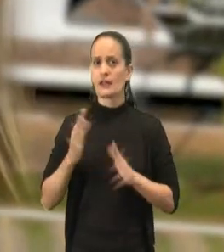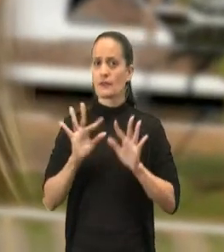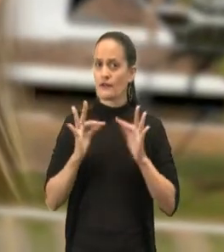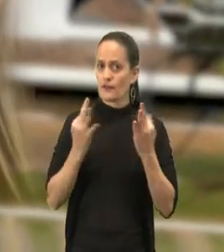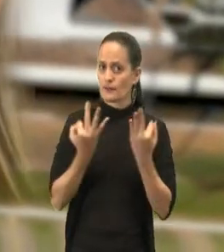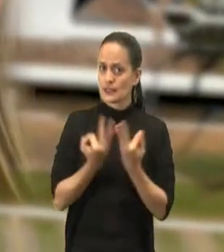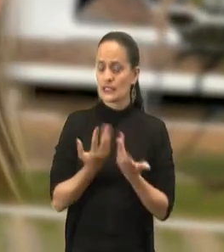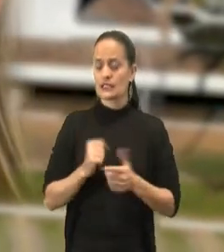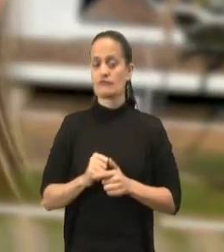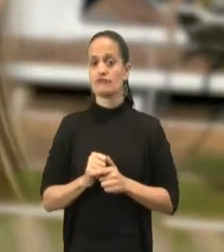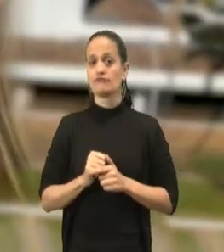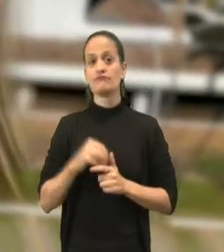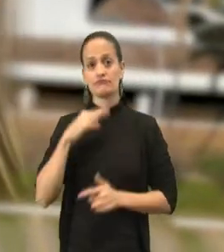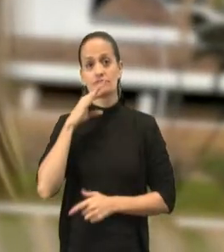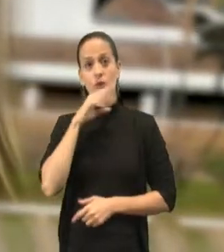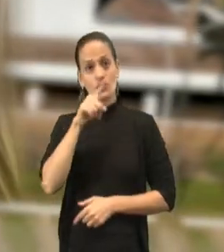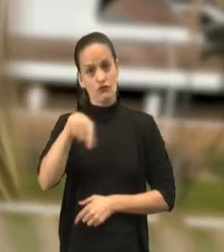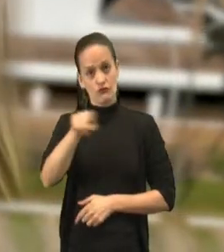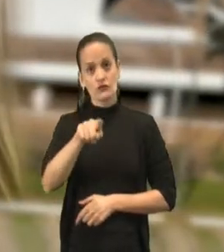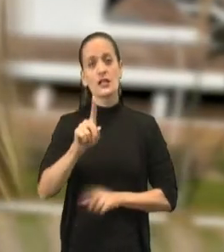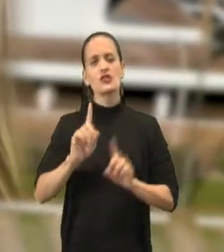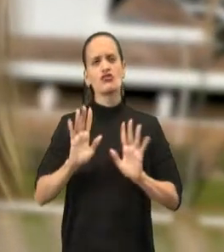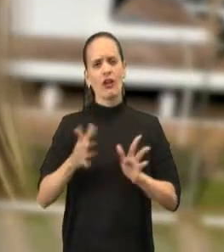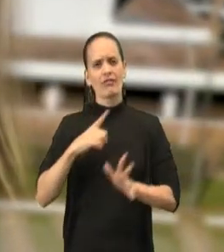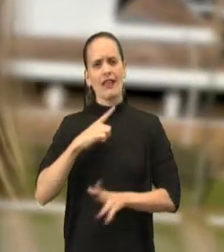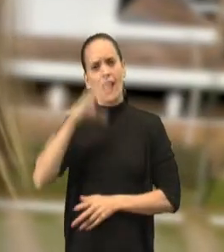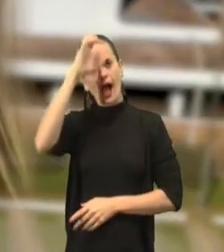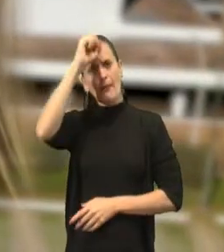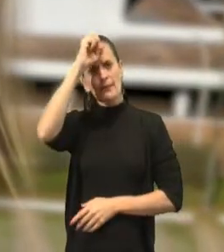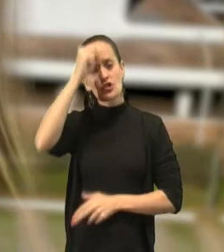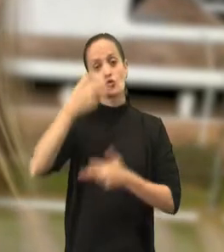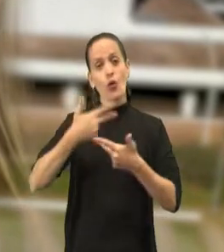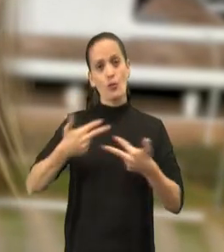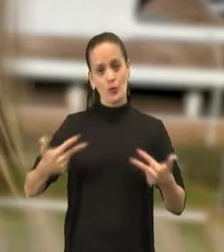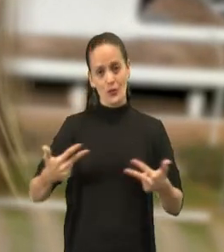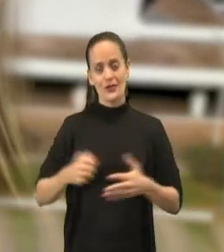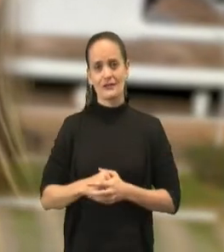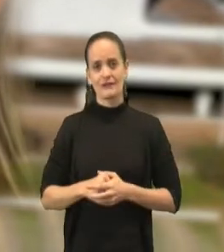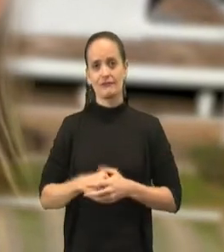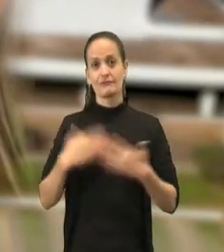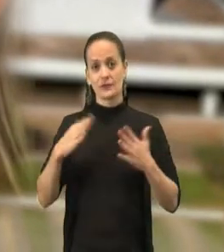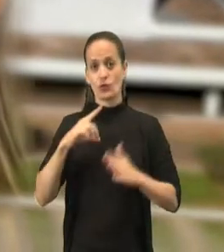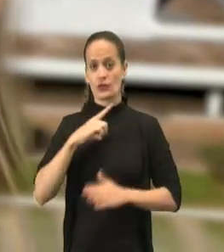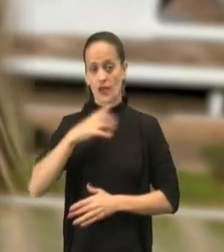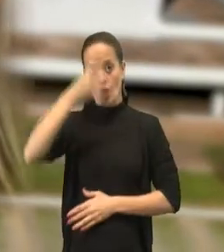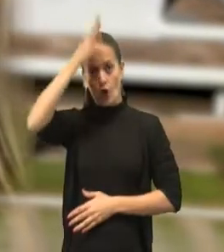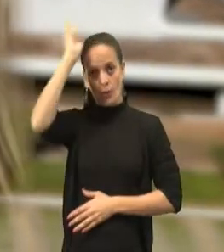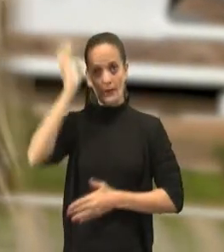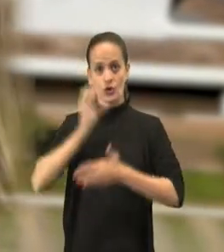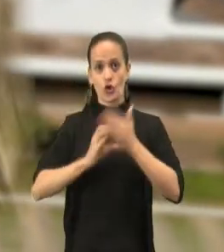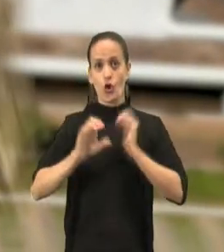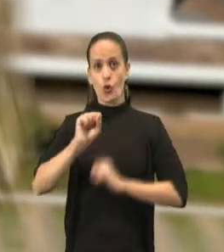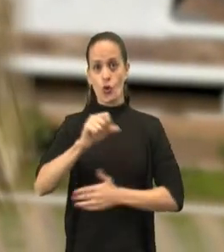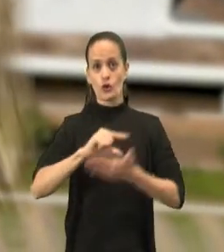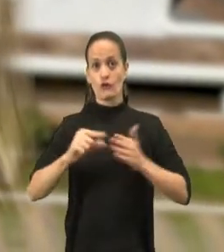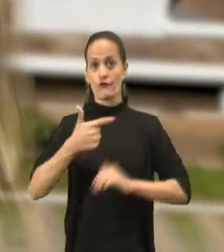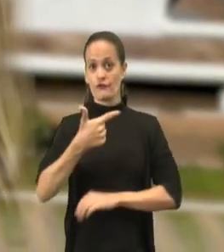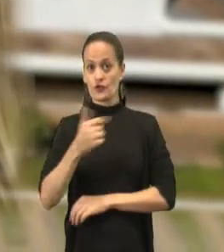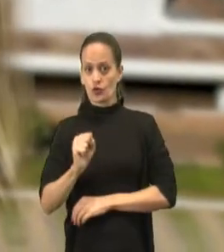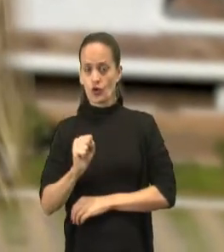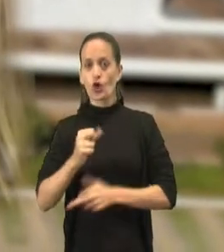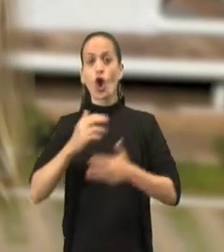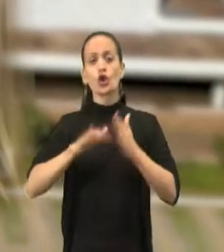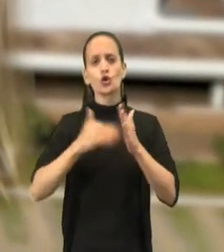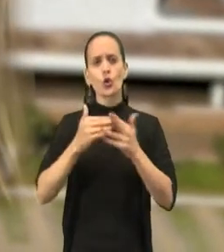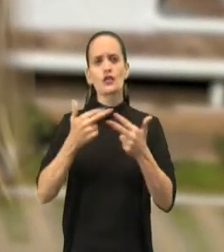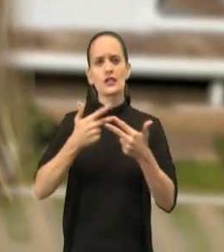famílias. Eu creio que todos nós temos aprendido bastante nesse período. Então, como está escrito lá em Romanos 8, 28, todas as coisas cooperam para o